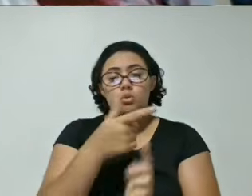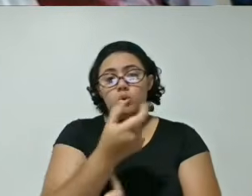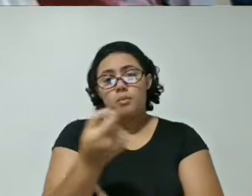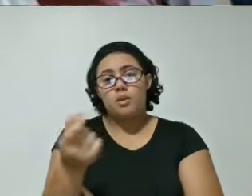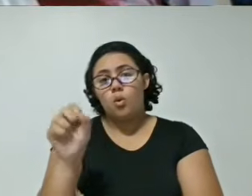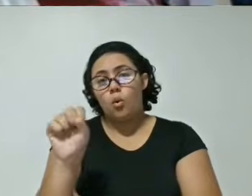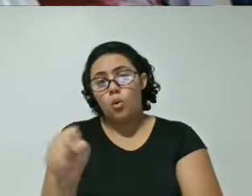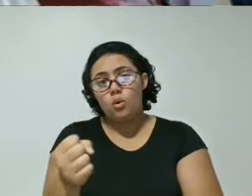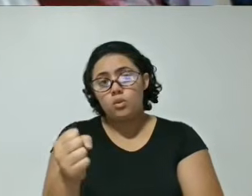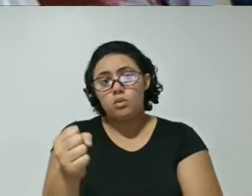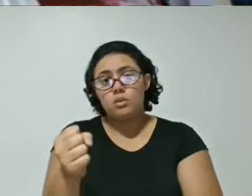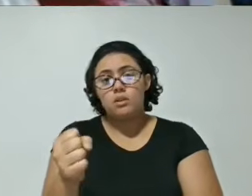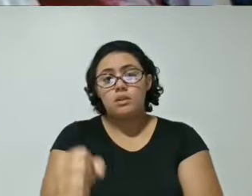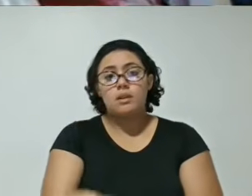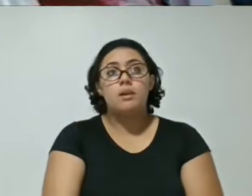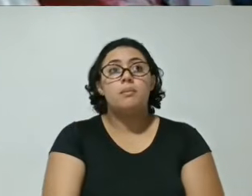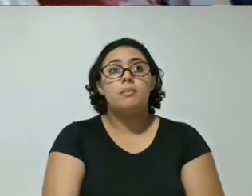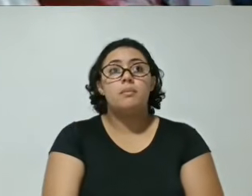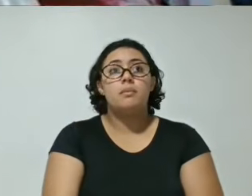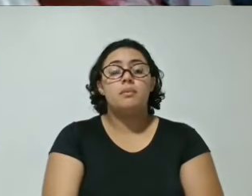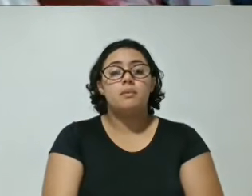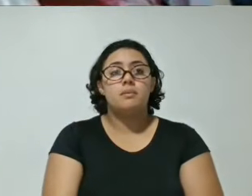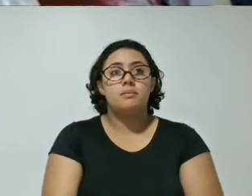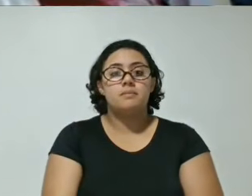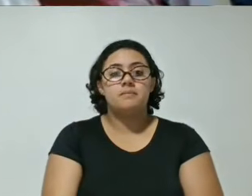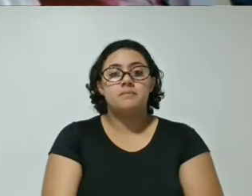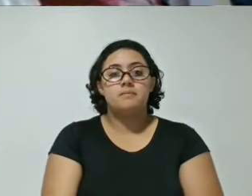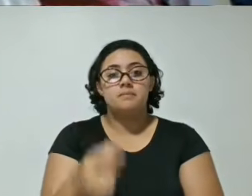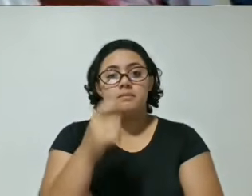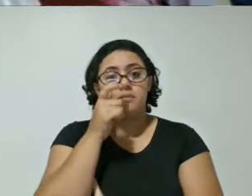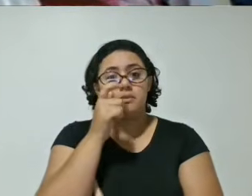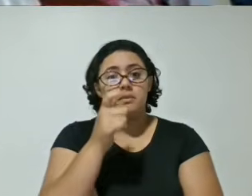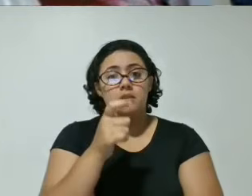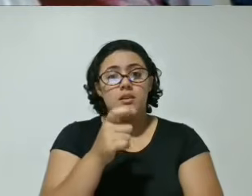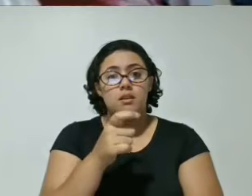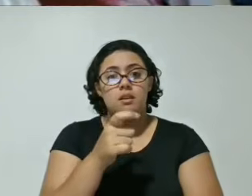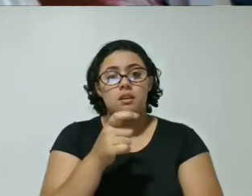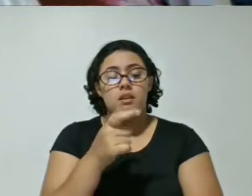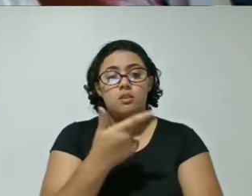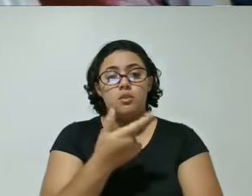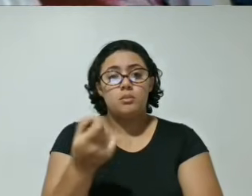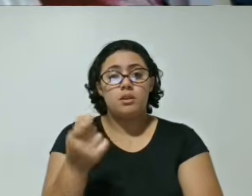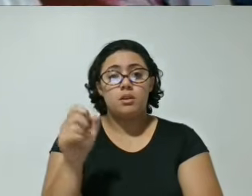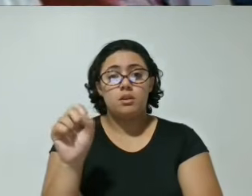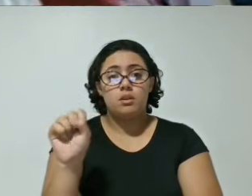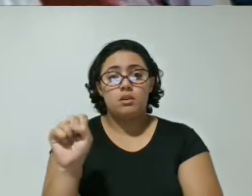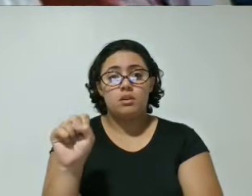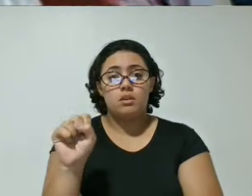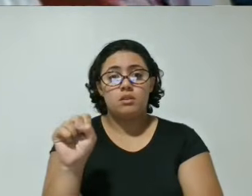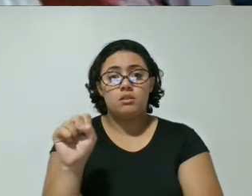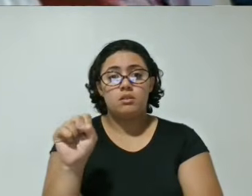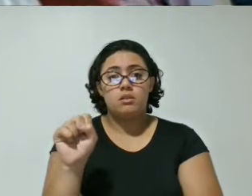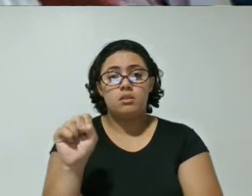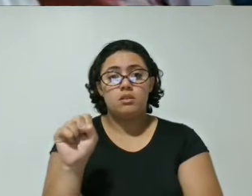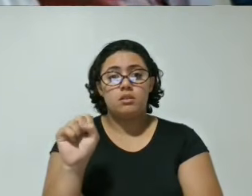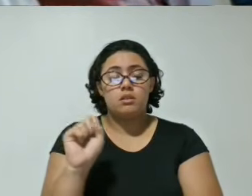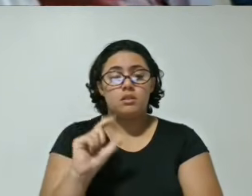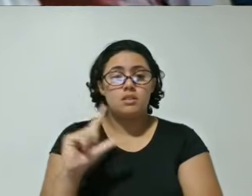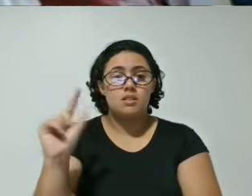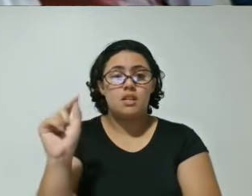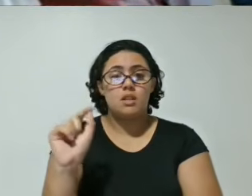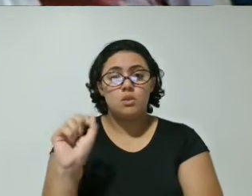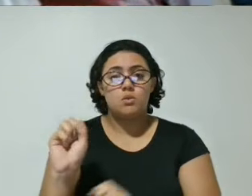e foi uma coisa interessantíssima, porque eu fiz esse concurso em 2008, eu tinha saído de um show, eu não tinha,